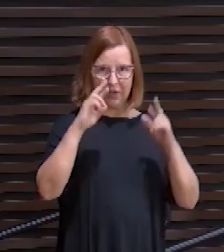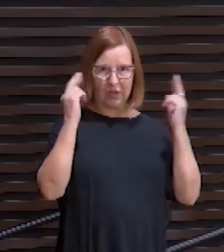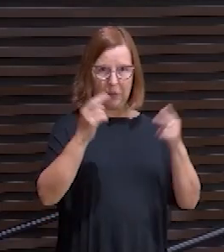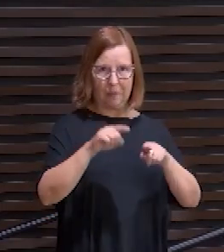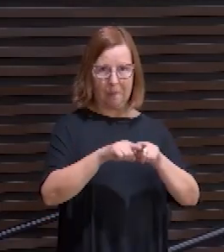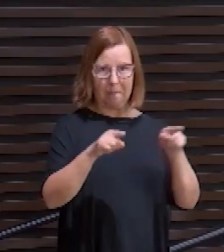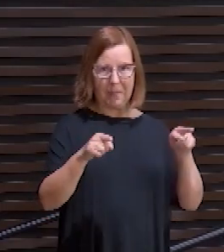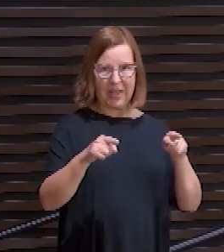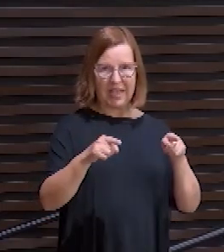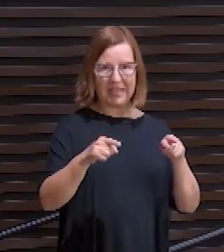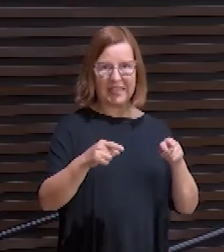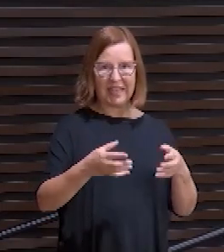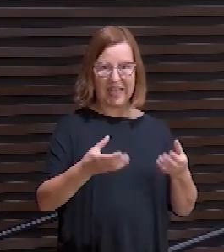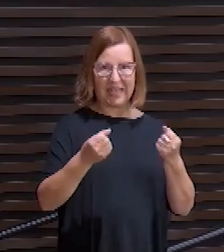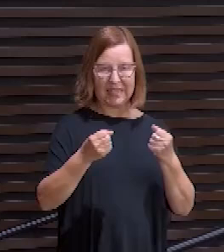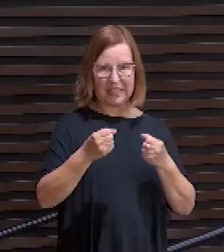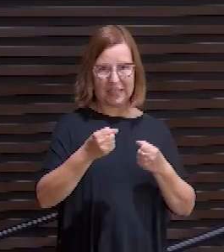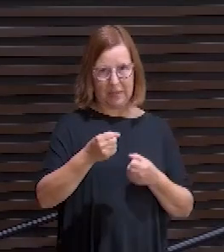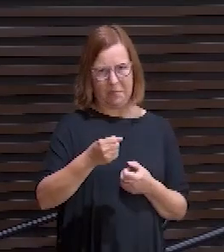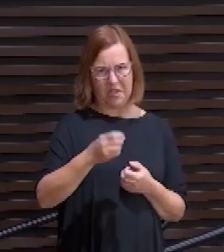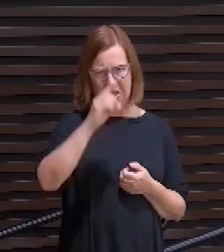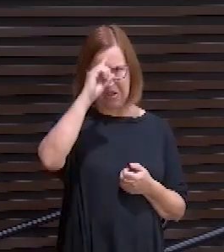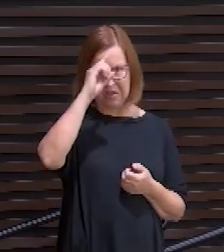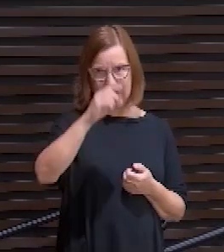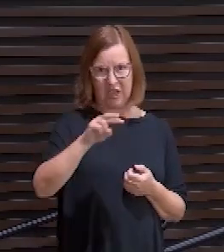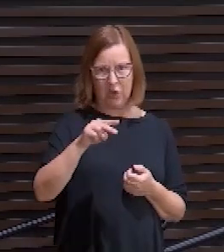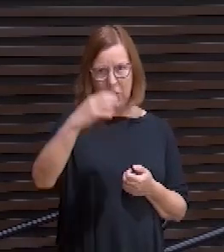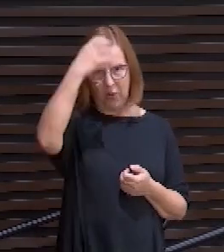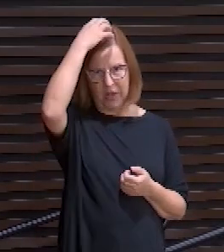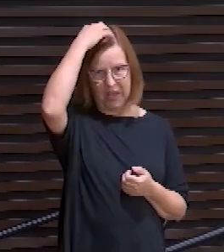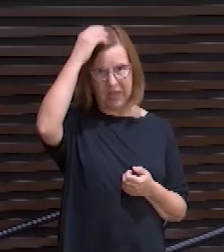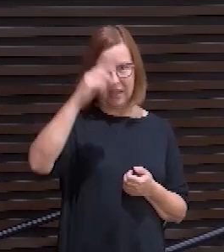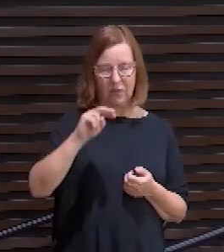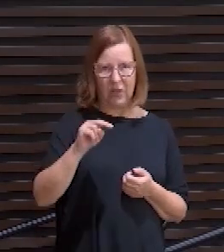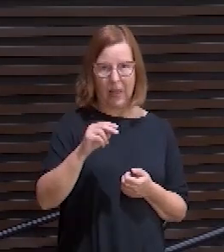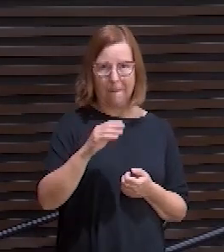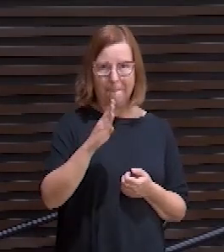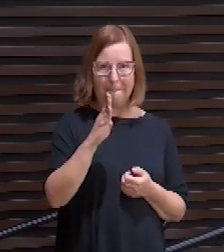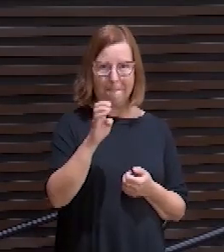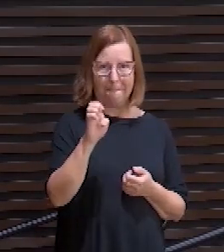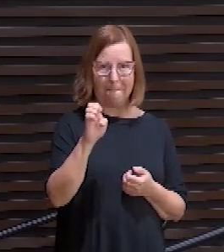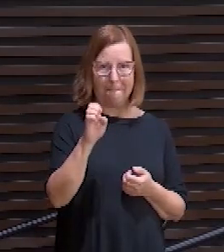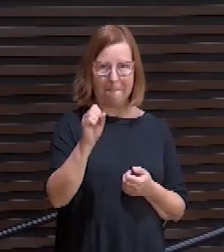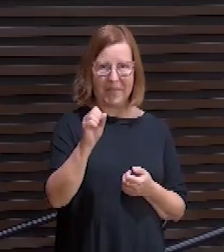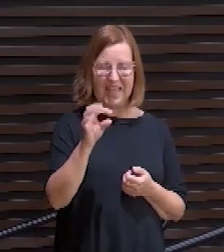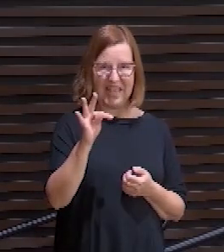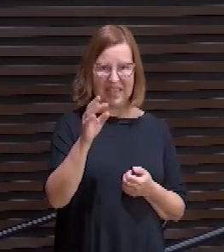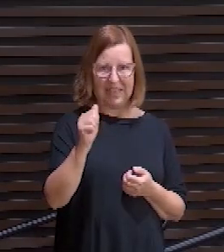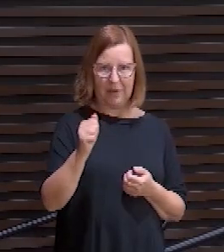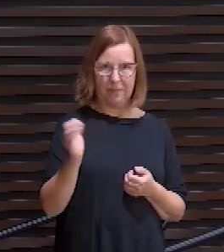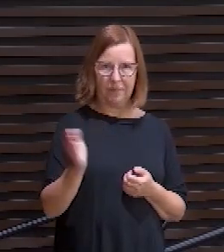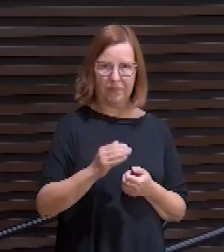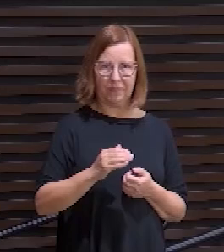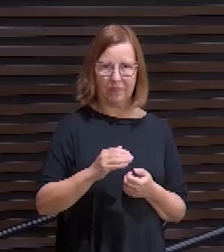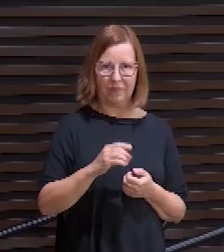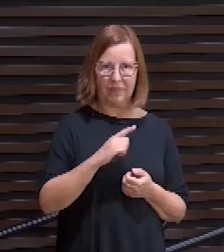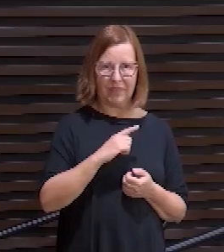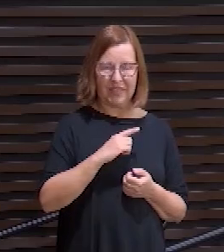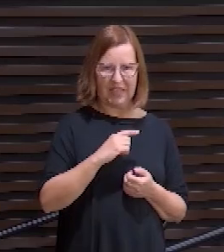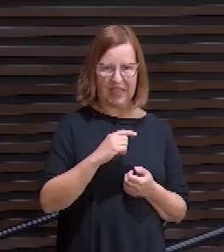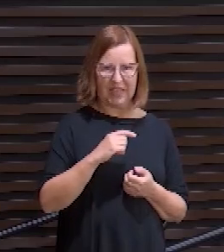como reis, com a besta, durante 1 hora. Tem estes, olha só, um só